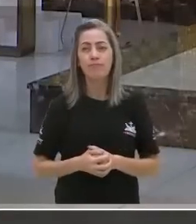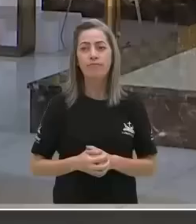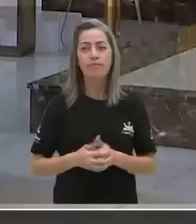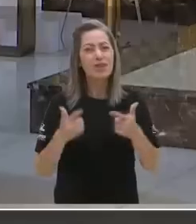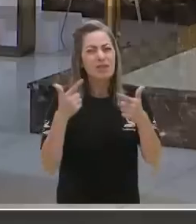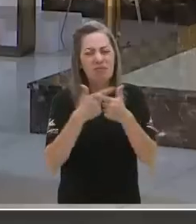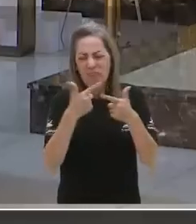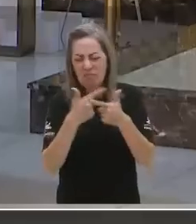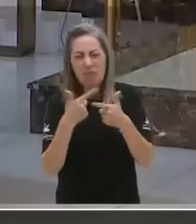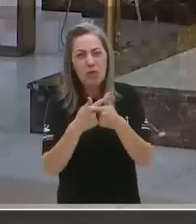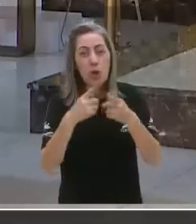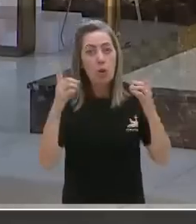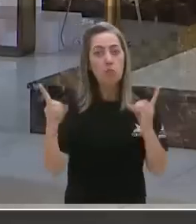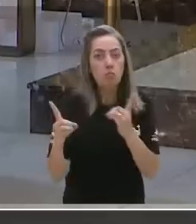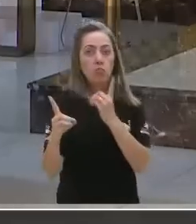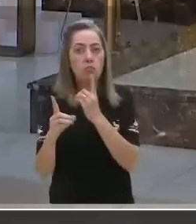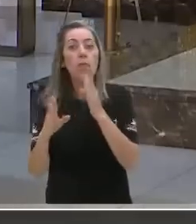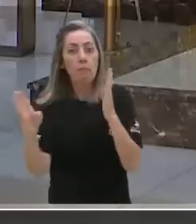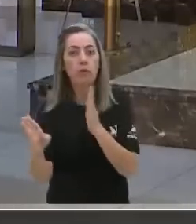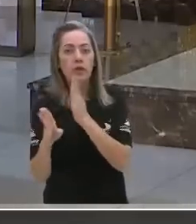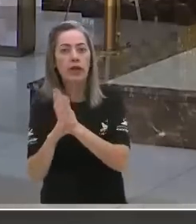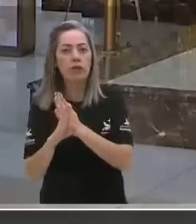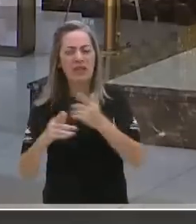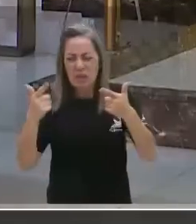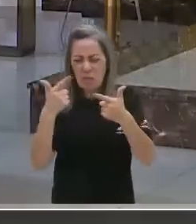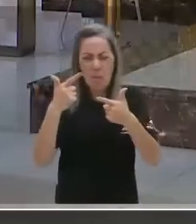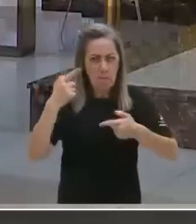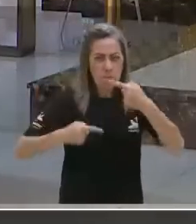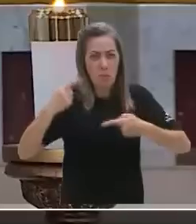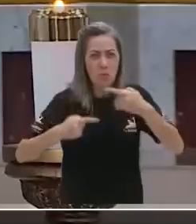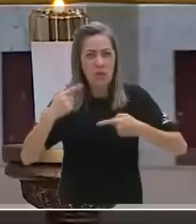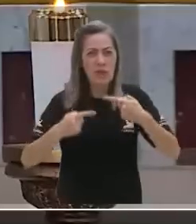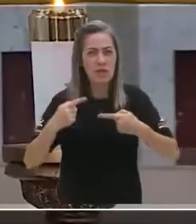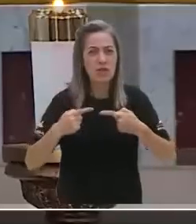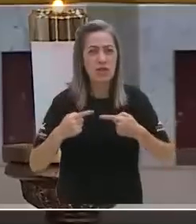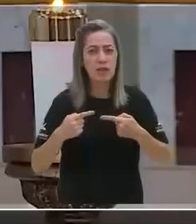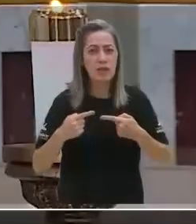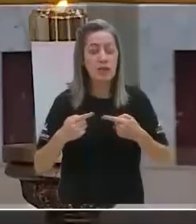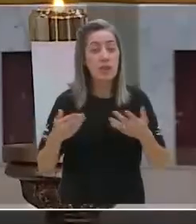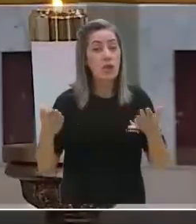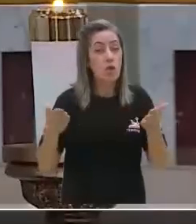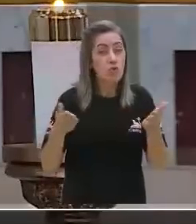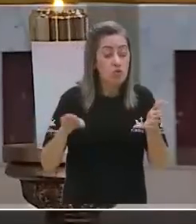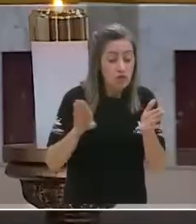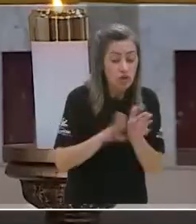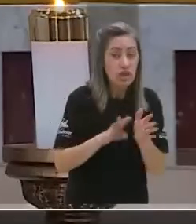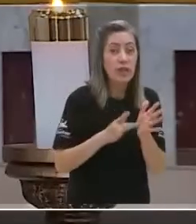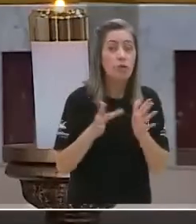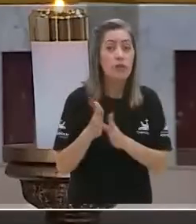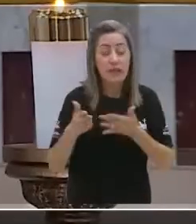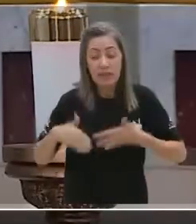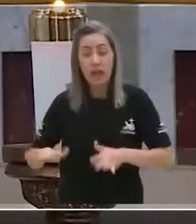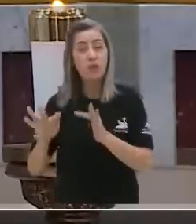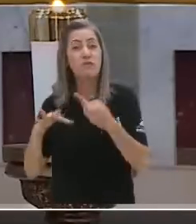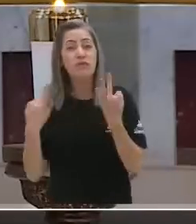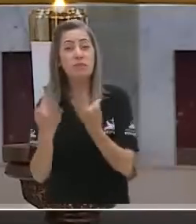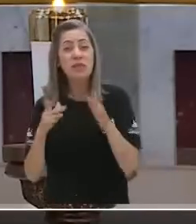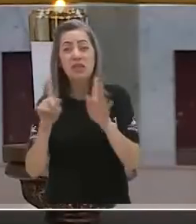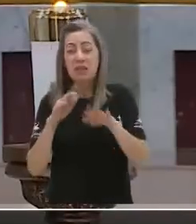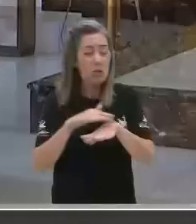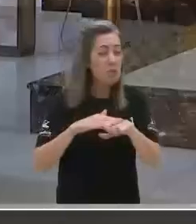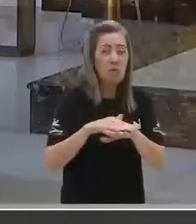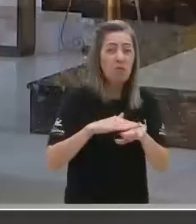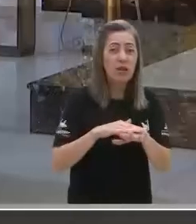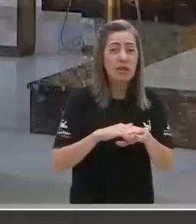Brigaram por causa de política, agora vem Natal. Famílias que não se falam. Depois veio o